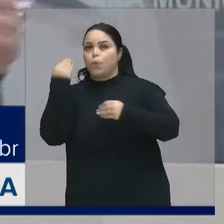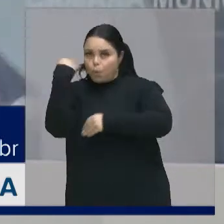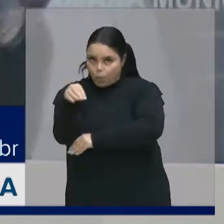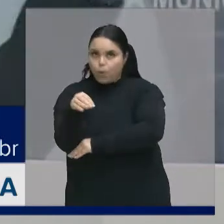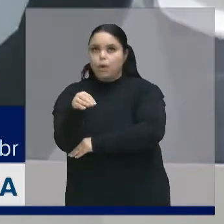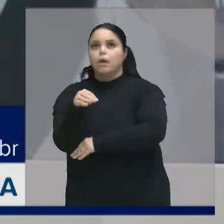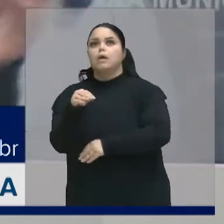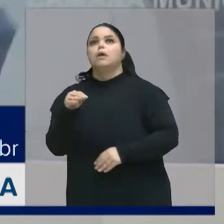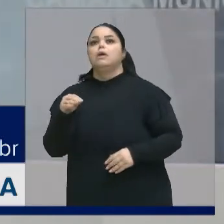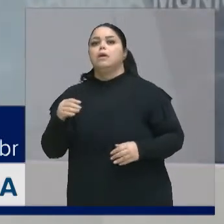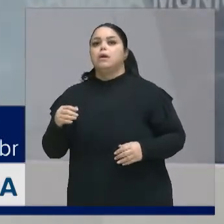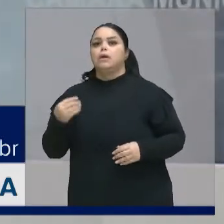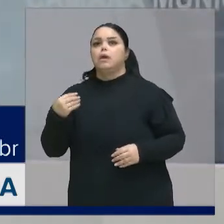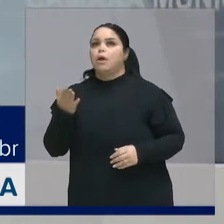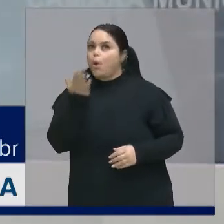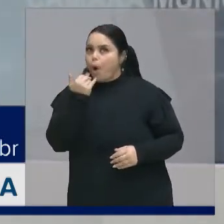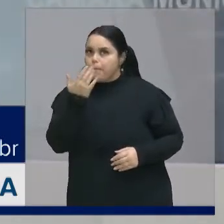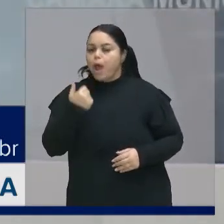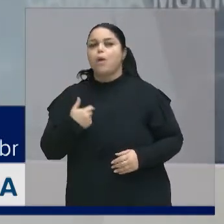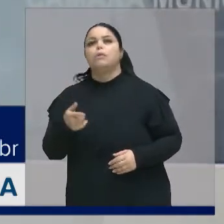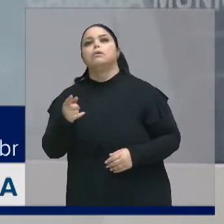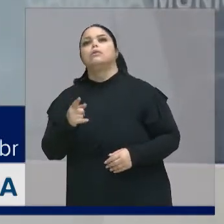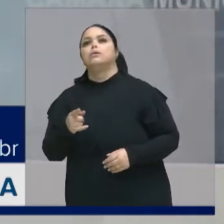senha e que veio fazer